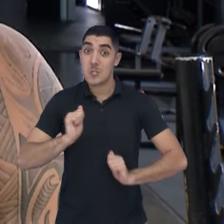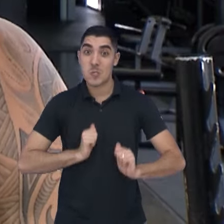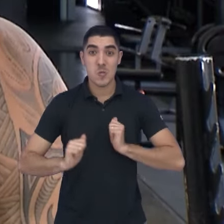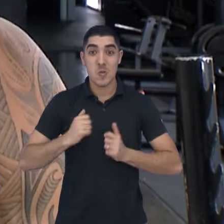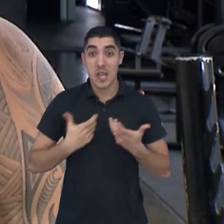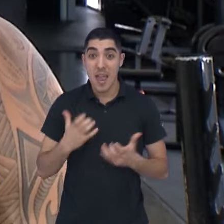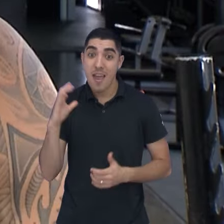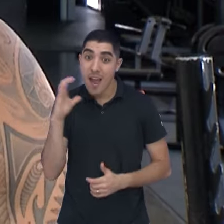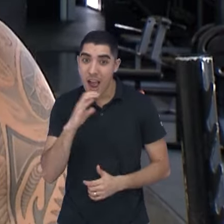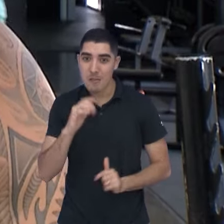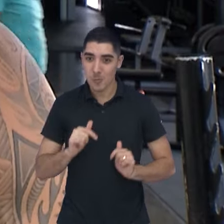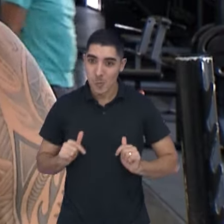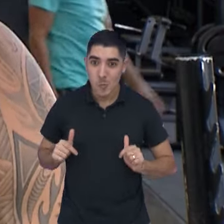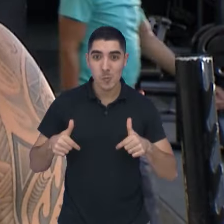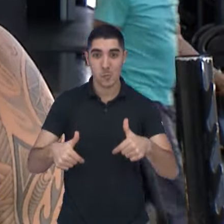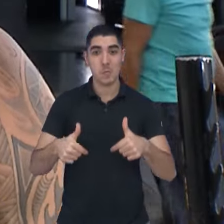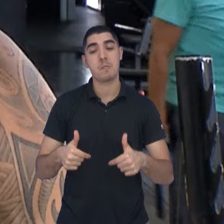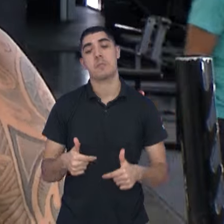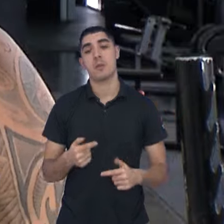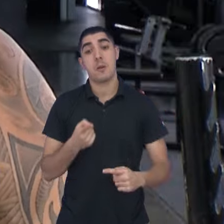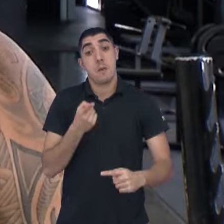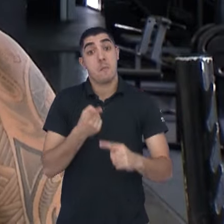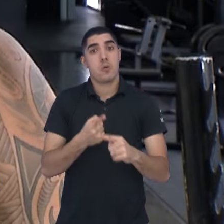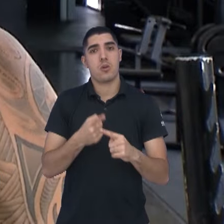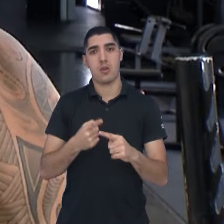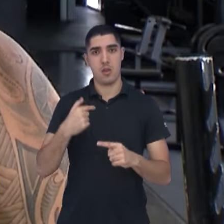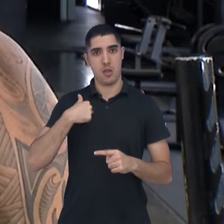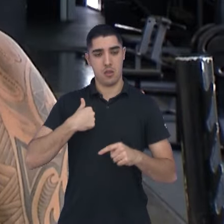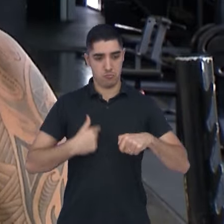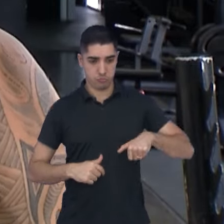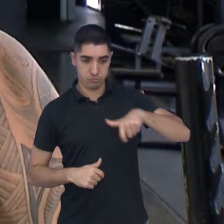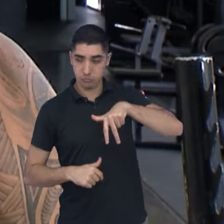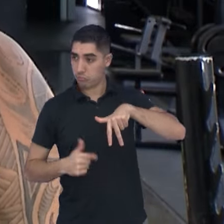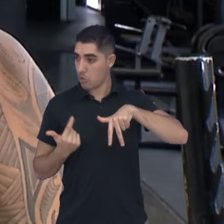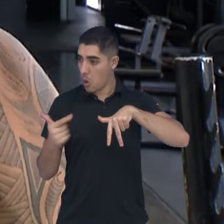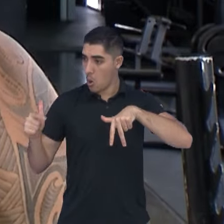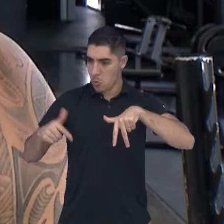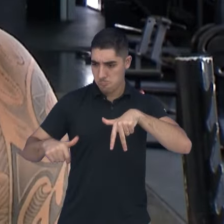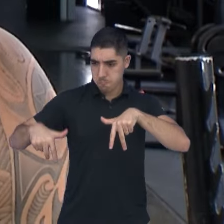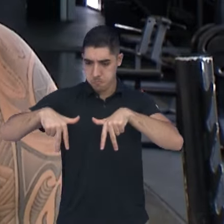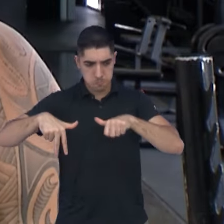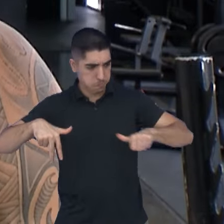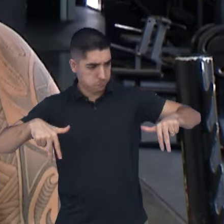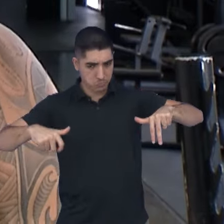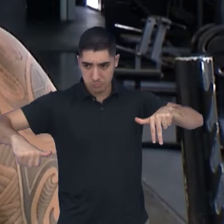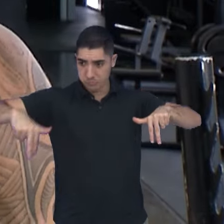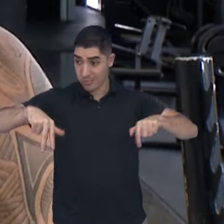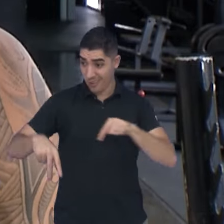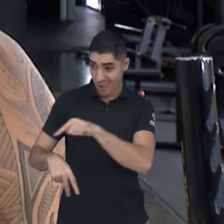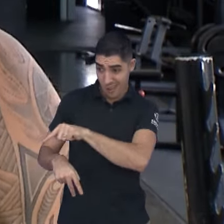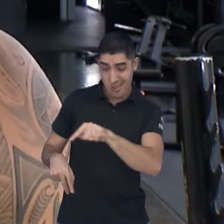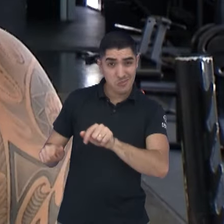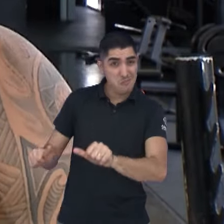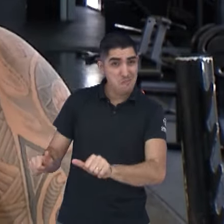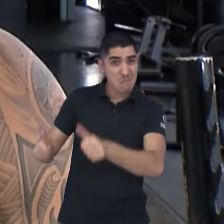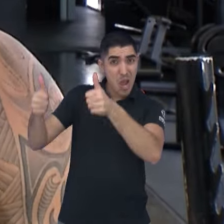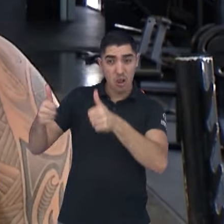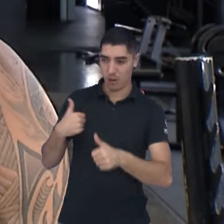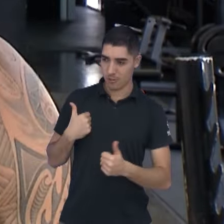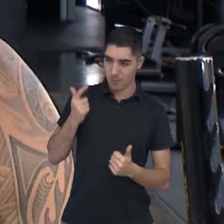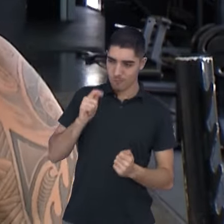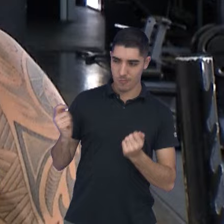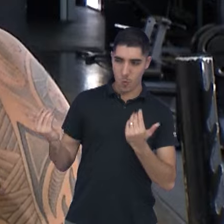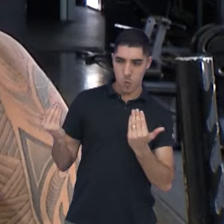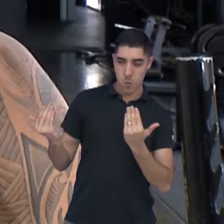porque se você se colocar ao lado de pessoas, os melhores do mundo ali, você vê que nível você está. Eu quero chegar